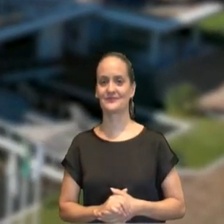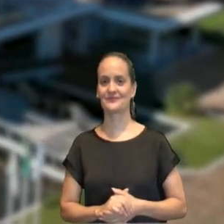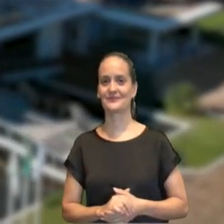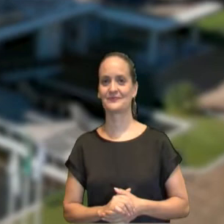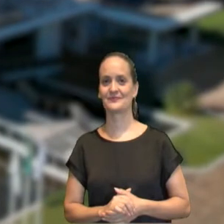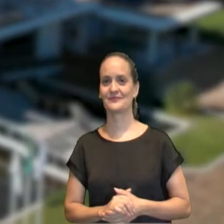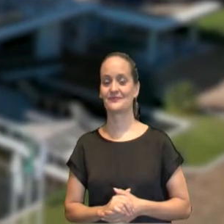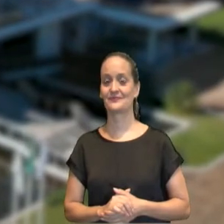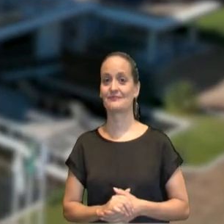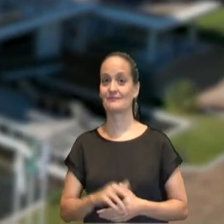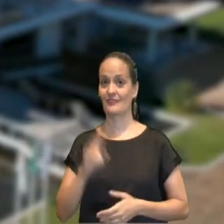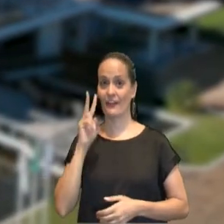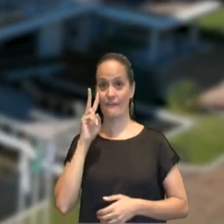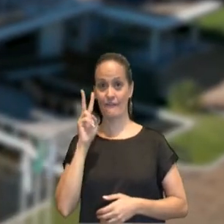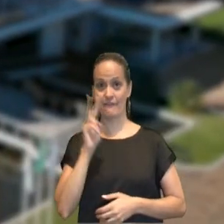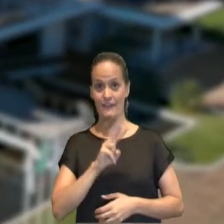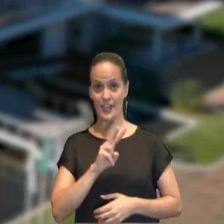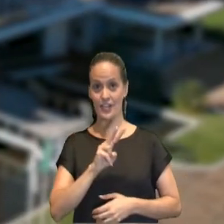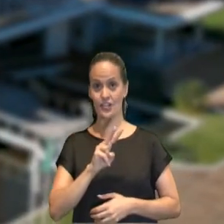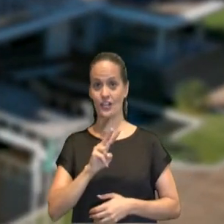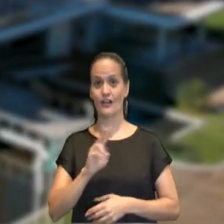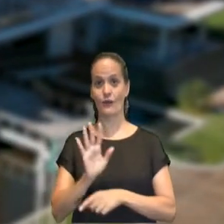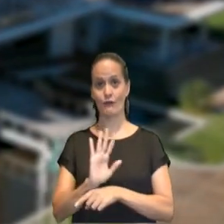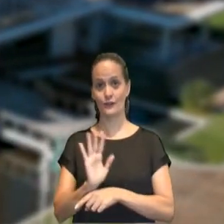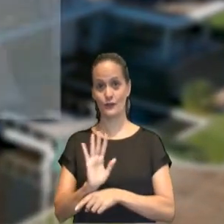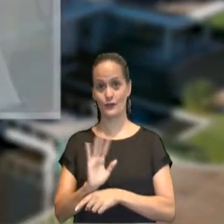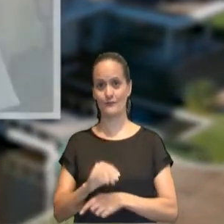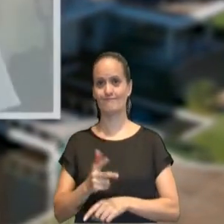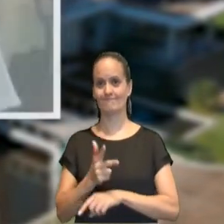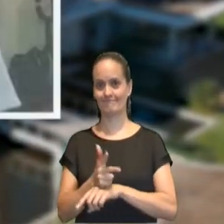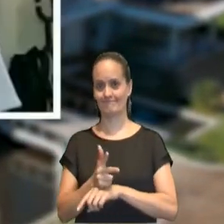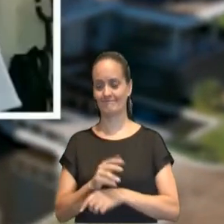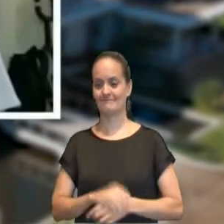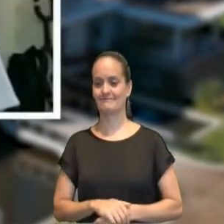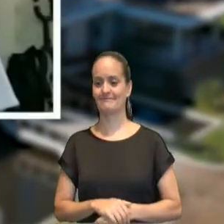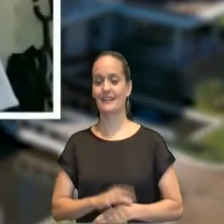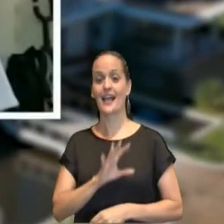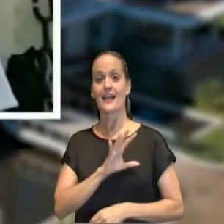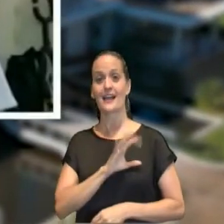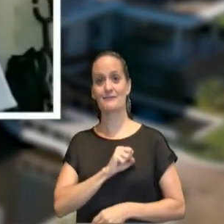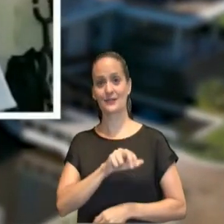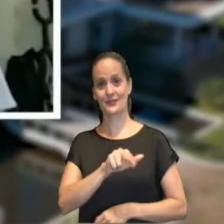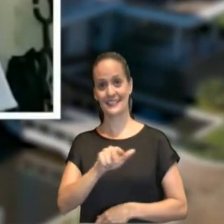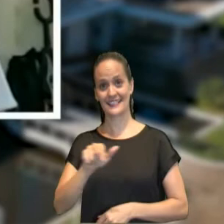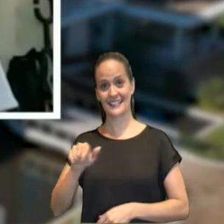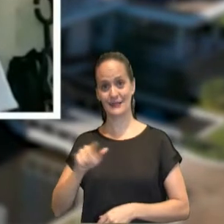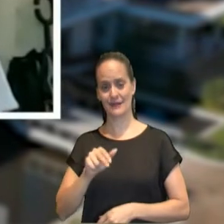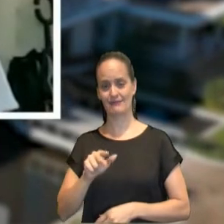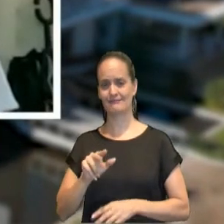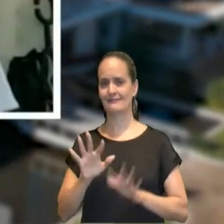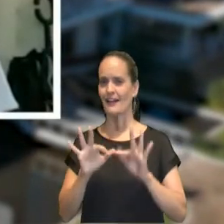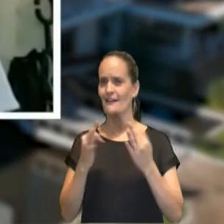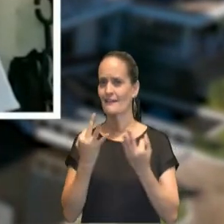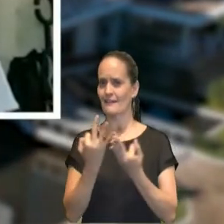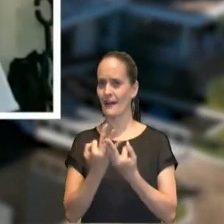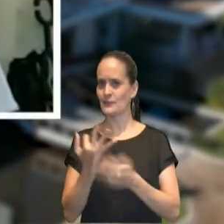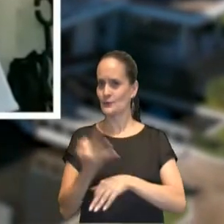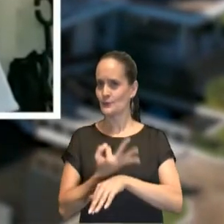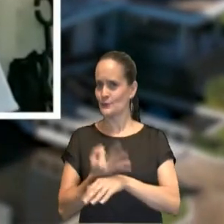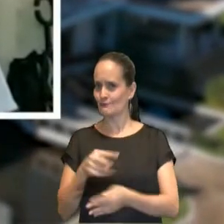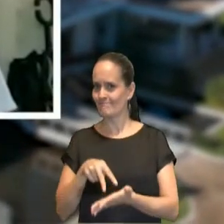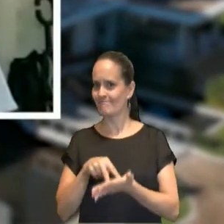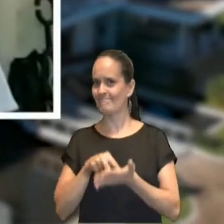www.imbb.org.br/famílias. Assista o vídeo a seguir. Olá, meus queridos irmãos. Família perseverante no poder de